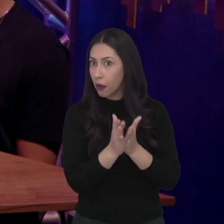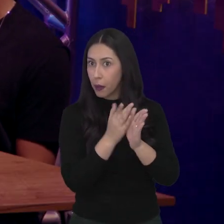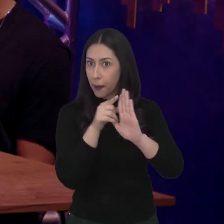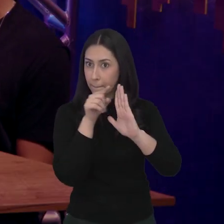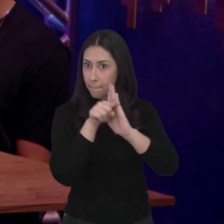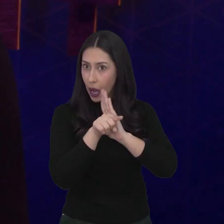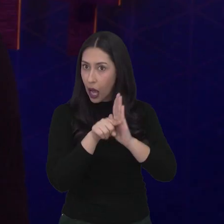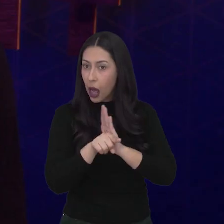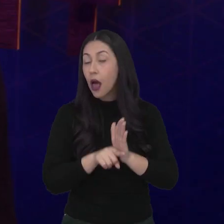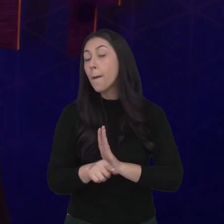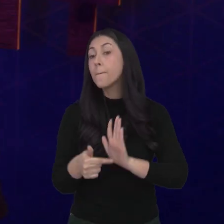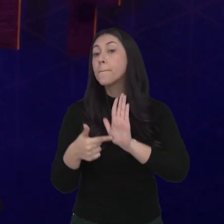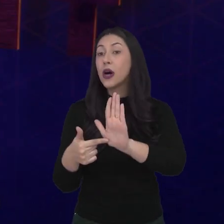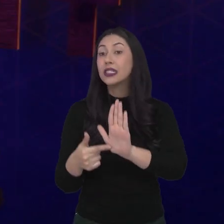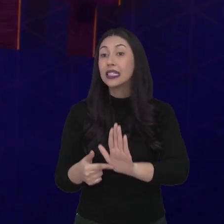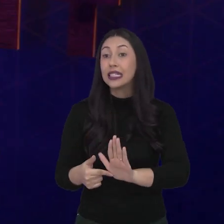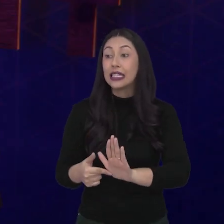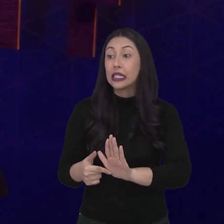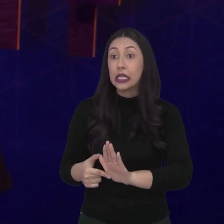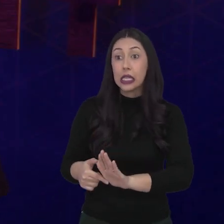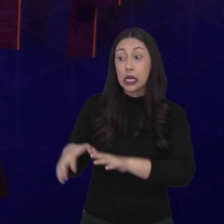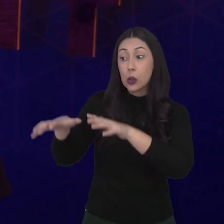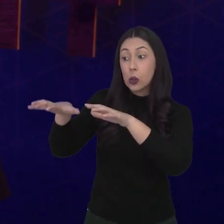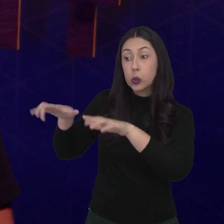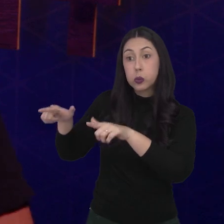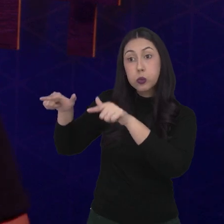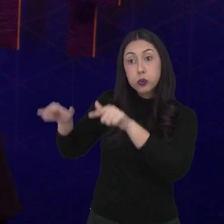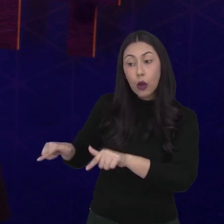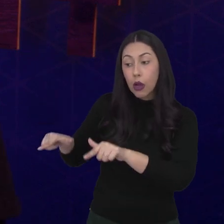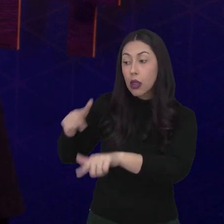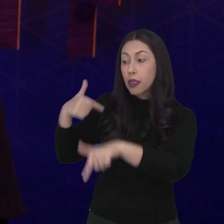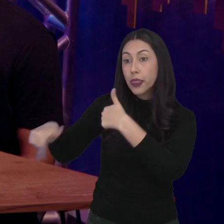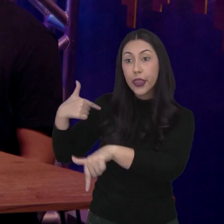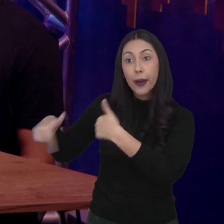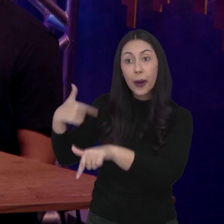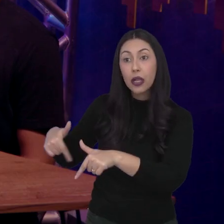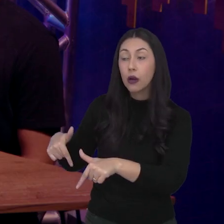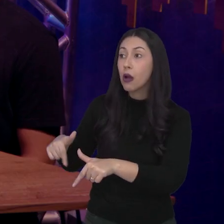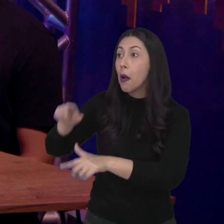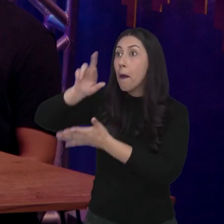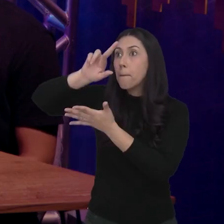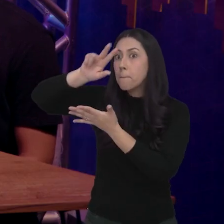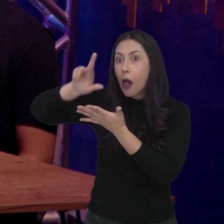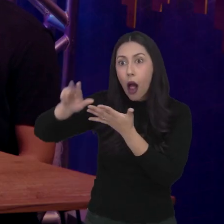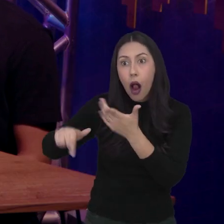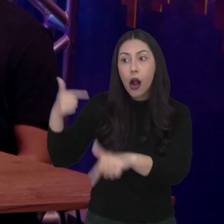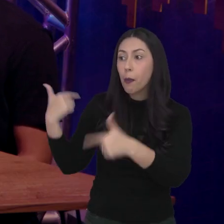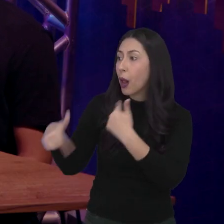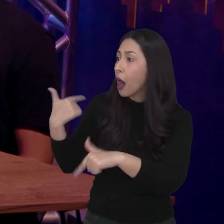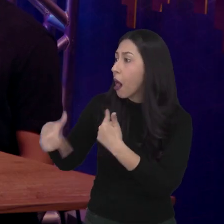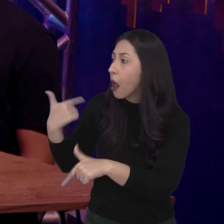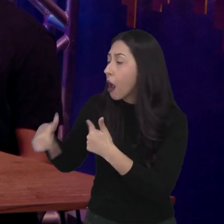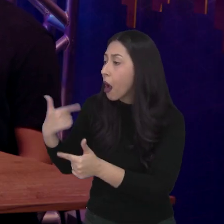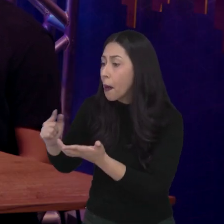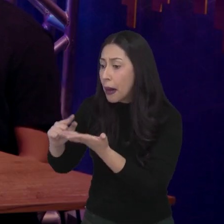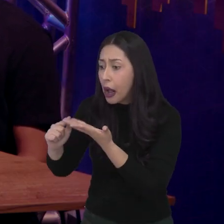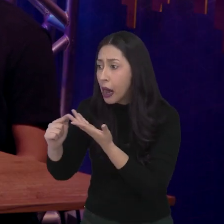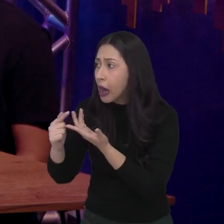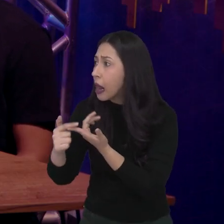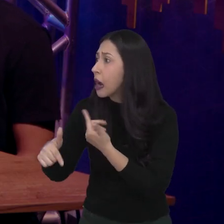estudos apontam que quando tem muita demanda no serviço e é aquela avalanche de coisa para